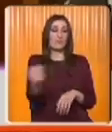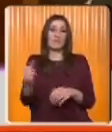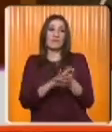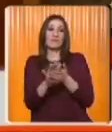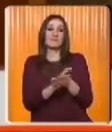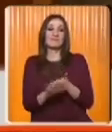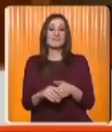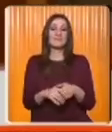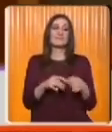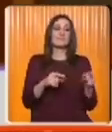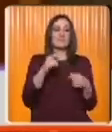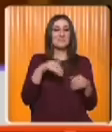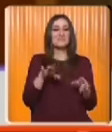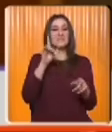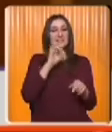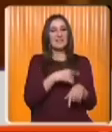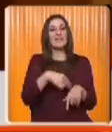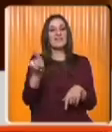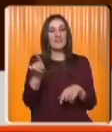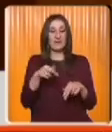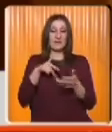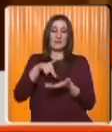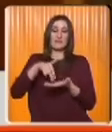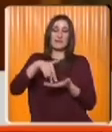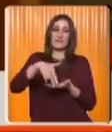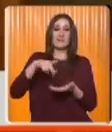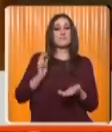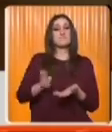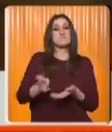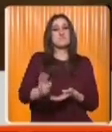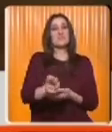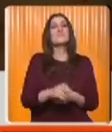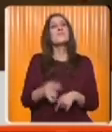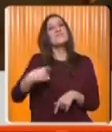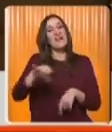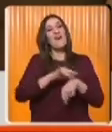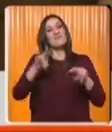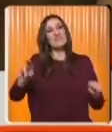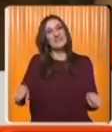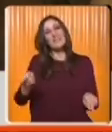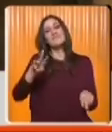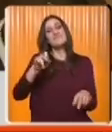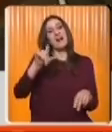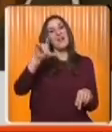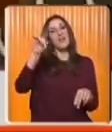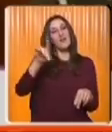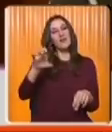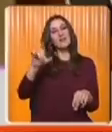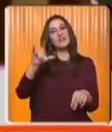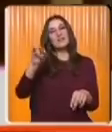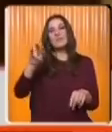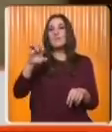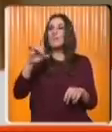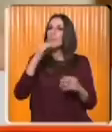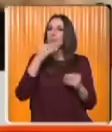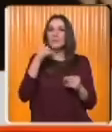nenhum. Mas ela é que... Ela vai com as perninhas dela, à Malo Clinic, e vai ficar lindíssima. Ela é muito bonita, a tua mãe.